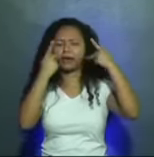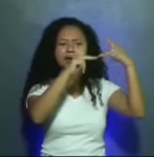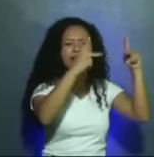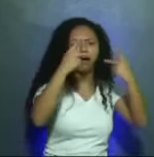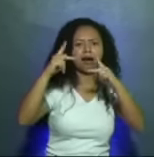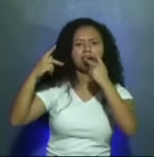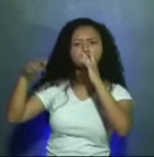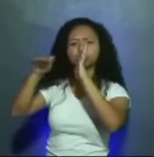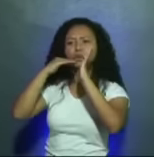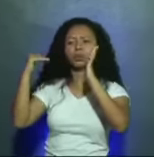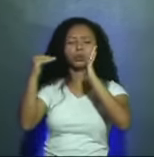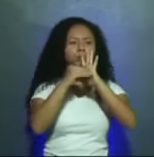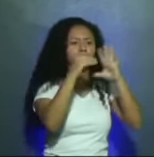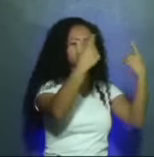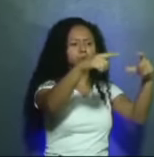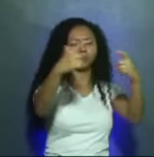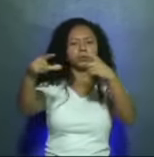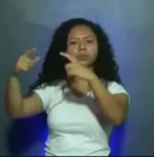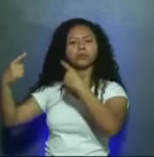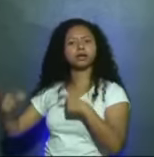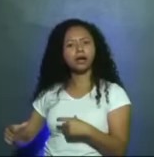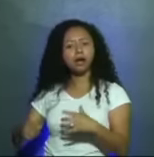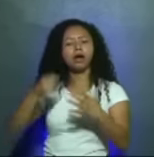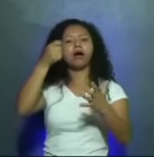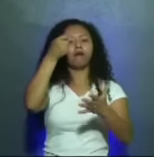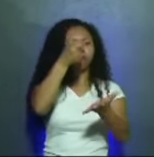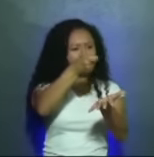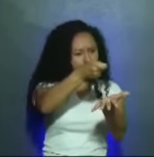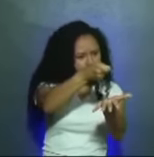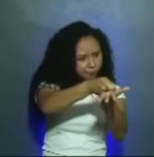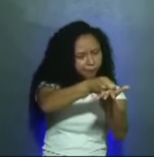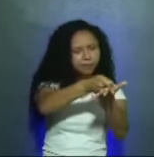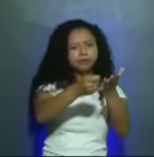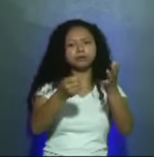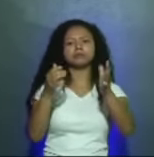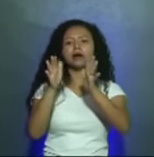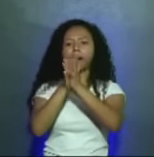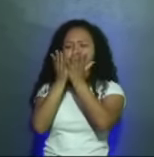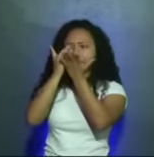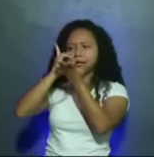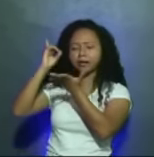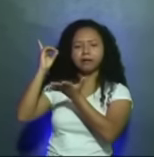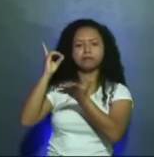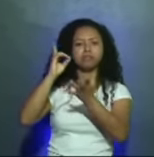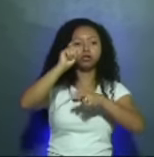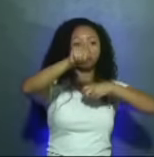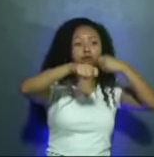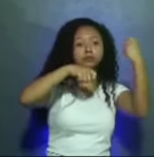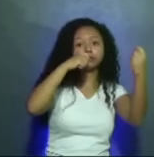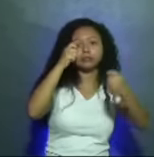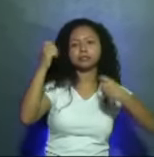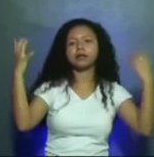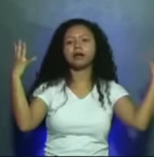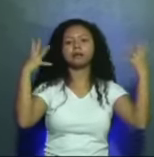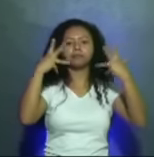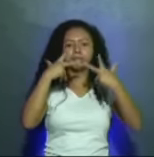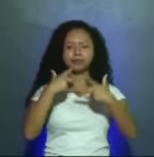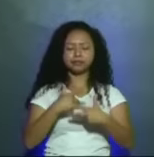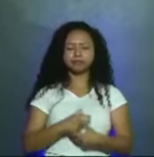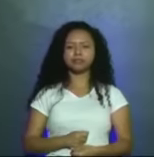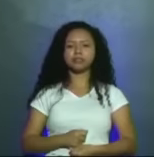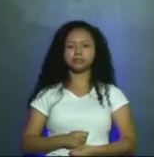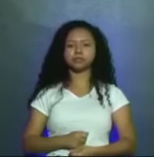eles, confirmando-lhes a palavra com os sinais que a acompanhavam.